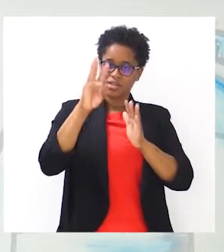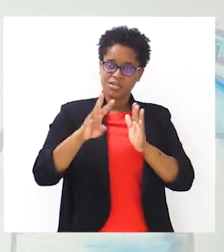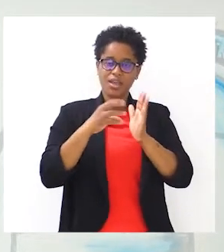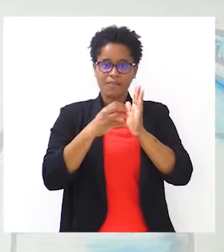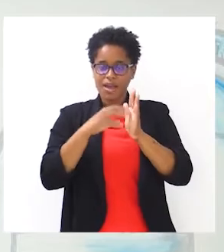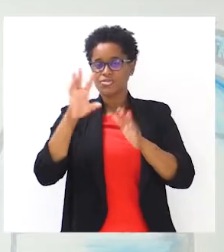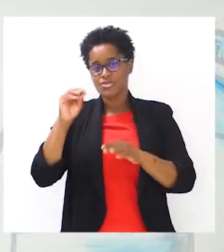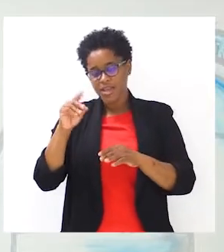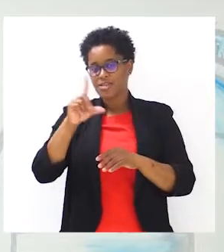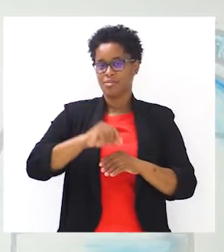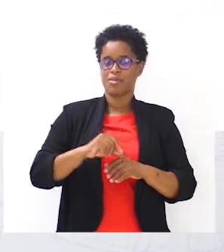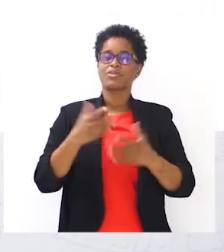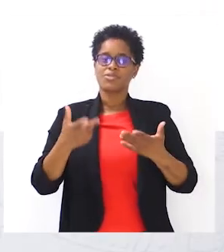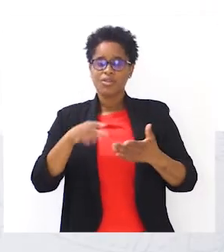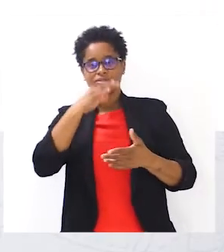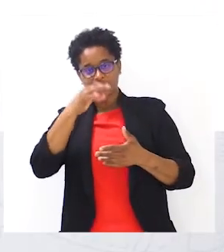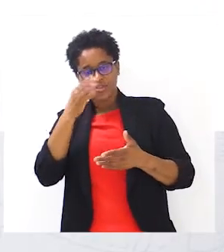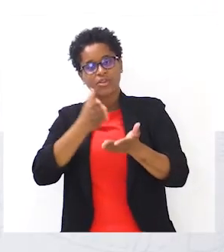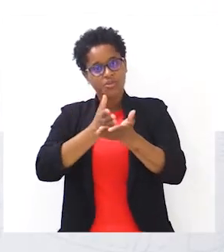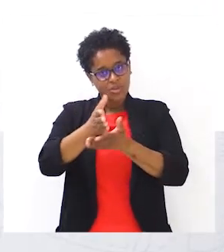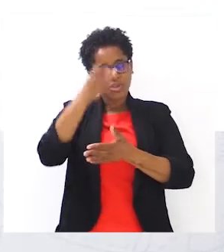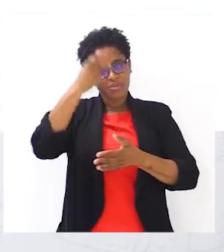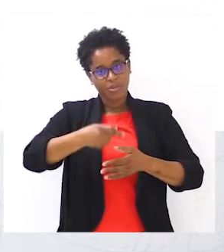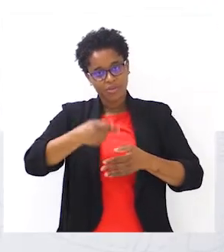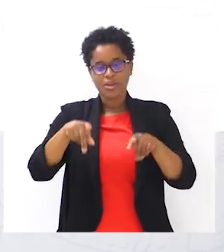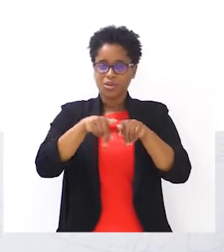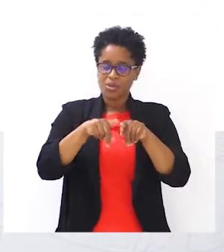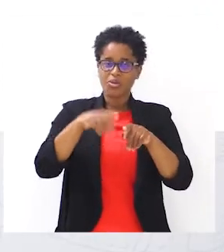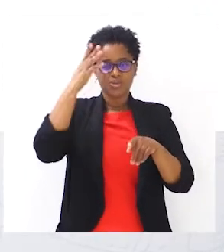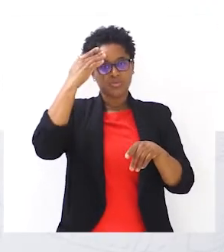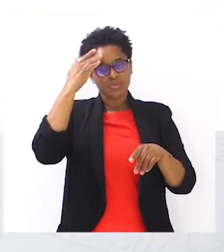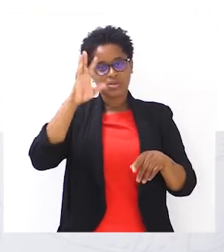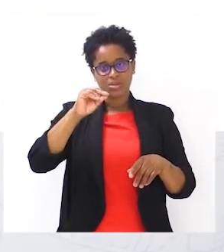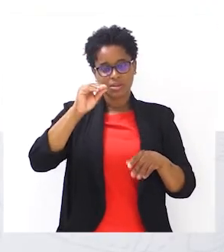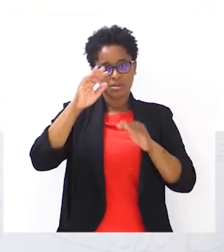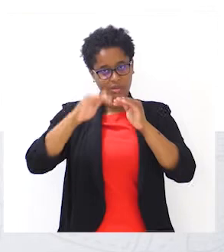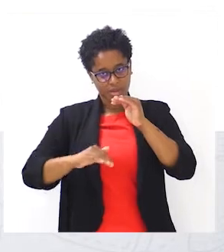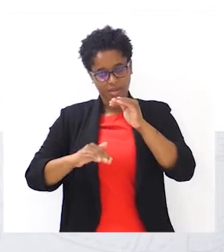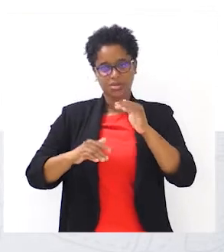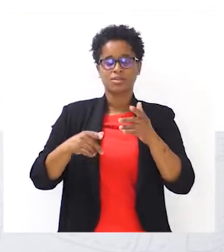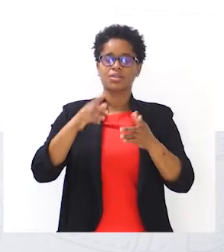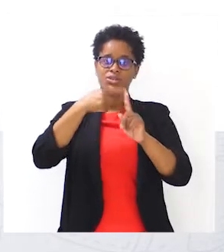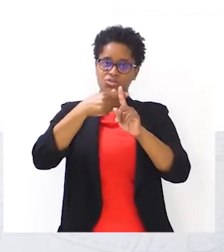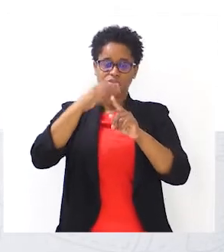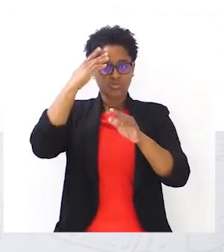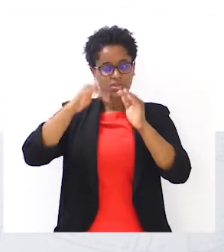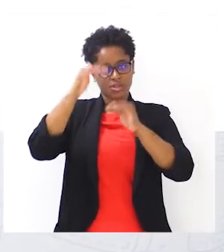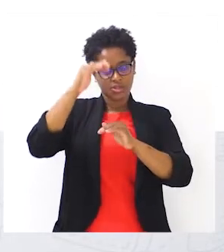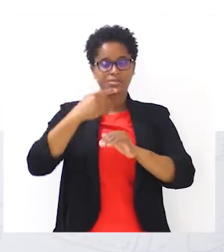os denominadores. Nós adicionamos os numeradores. Perceberam?